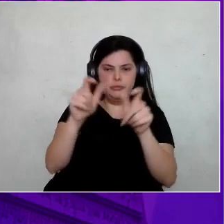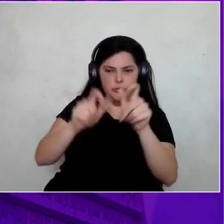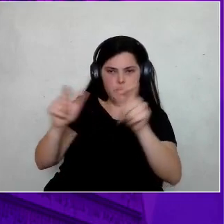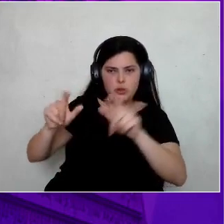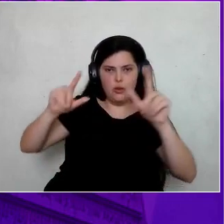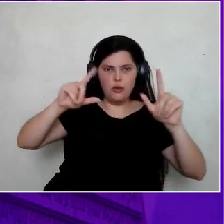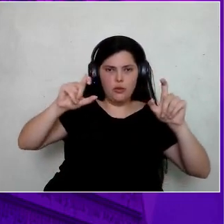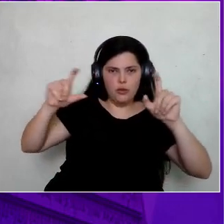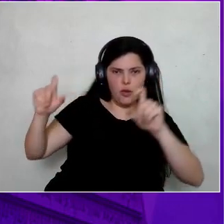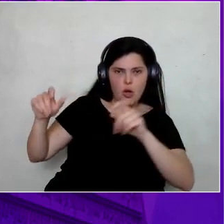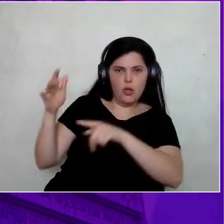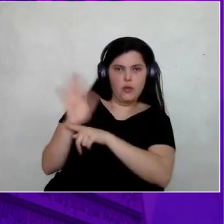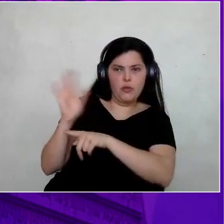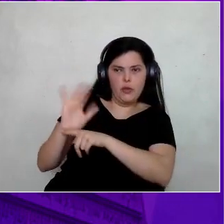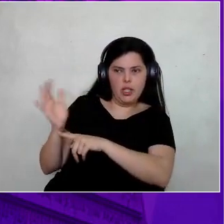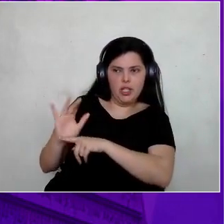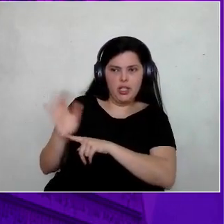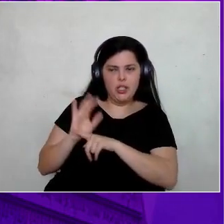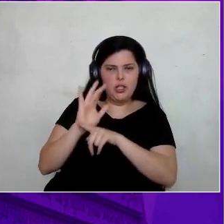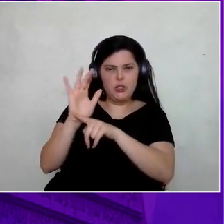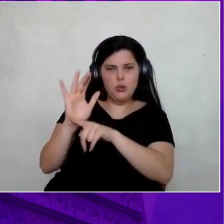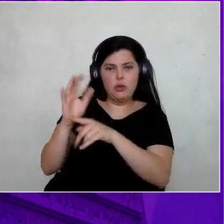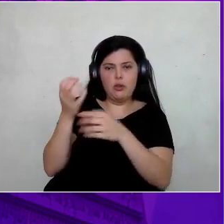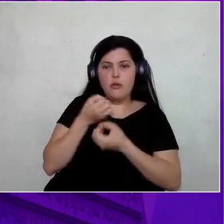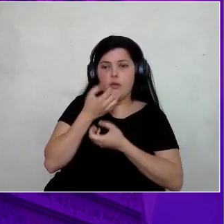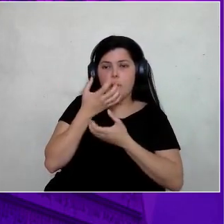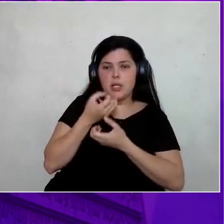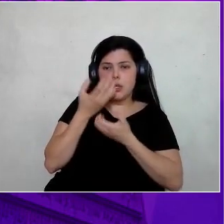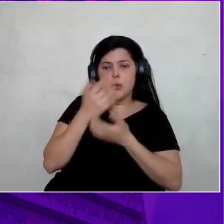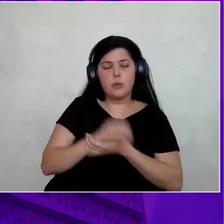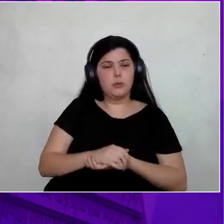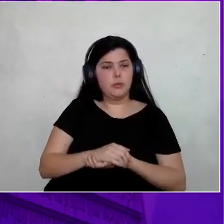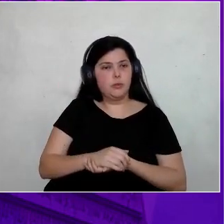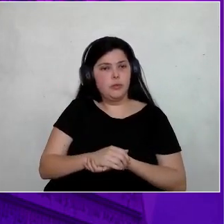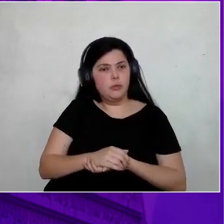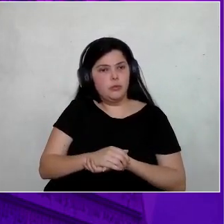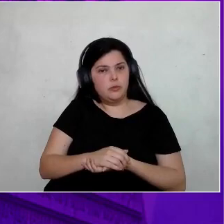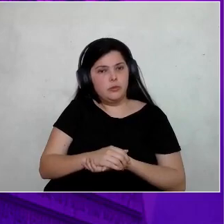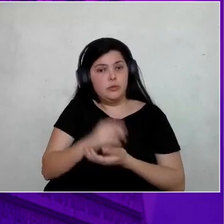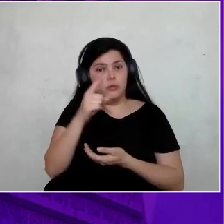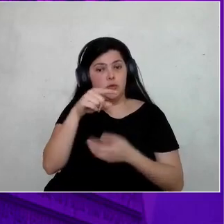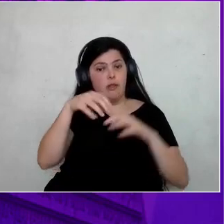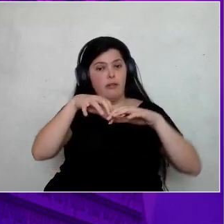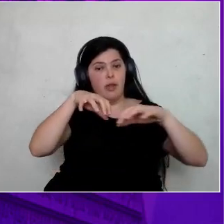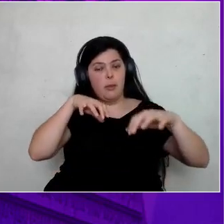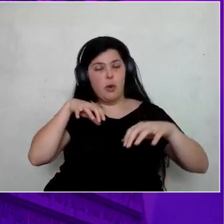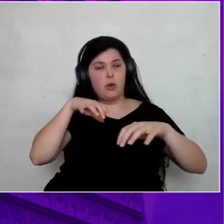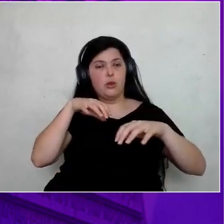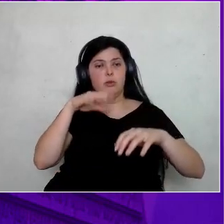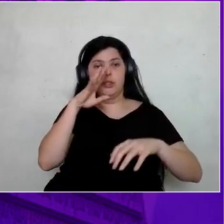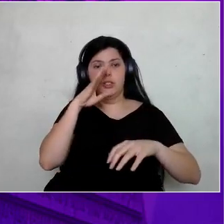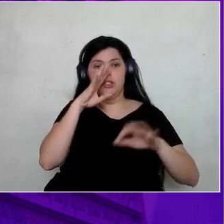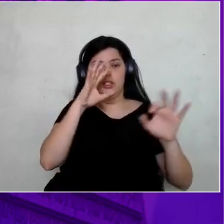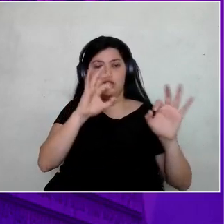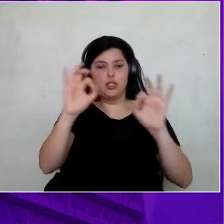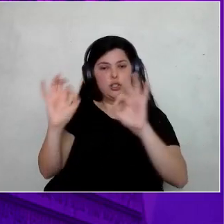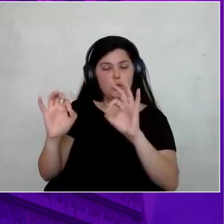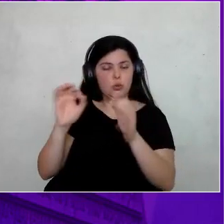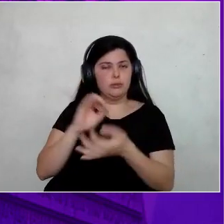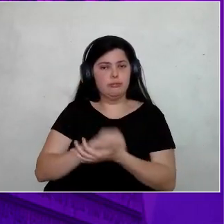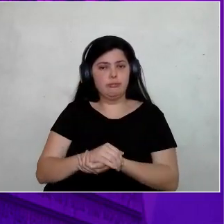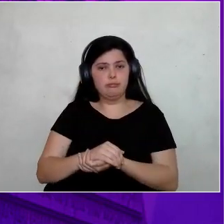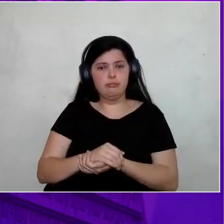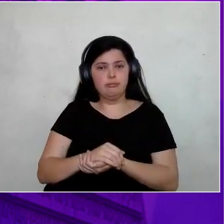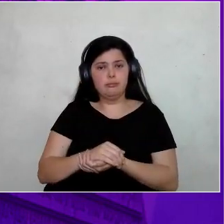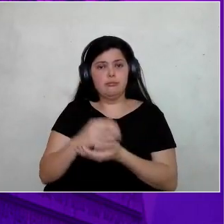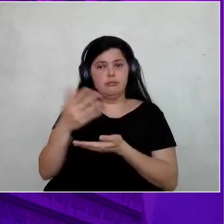fazendo vídeo, tudo isso é informação. Você que está aí online, me acompanhando, né, a gente está fazendo essa